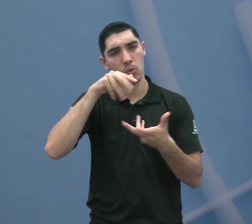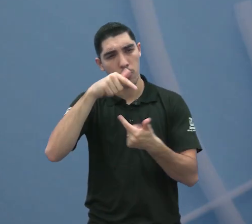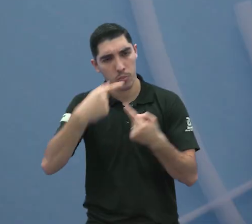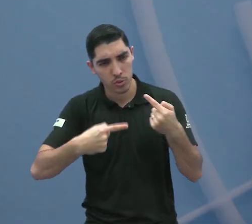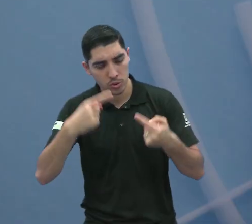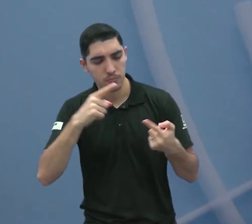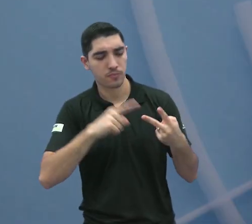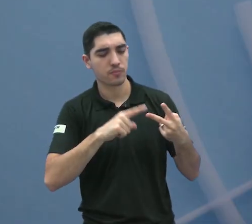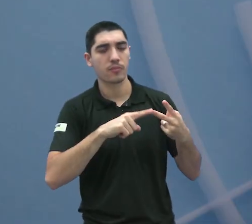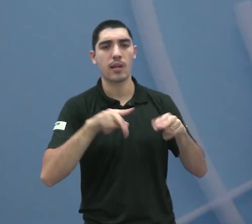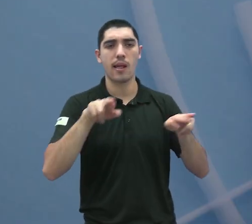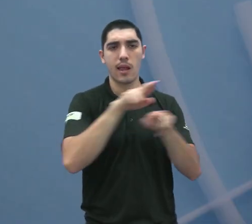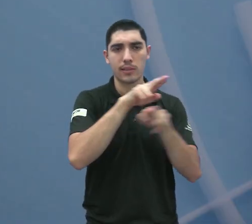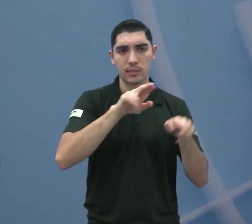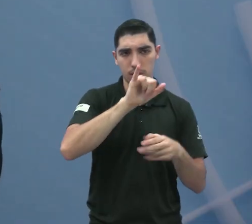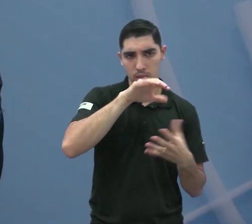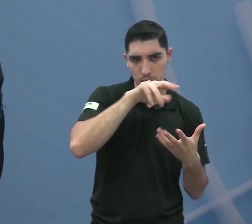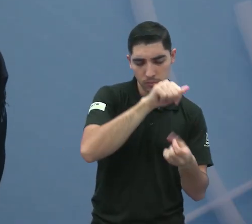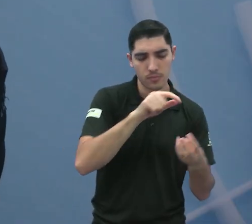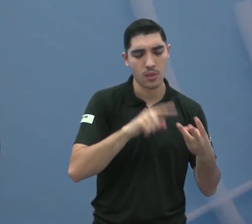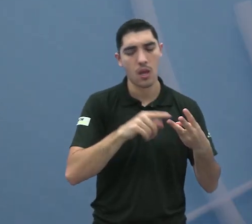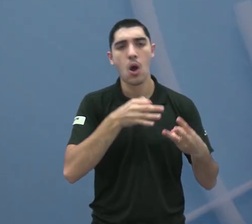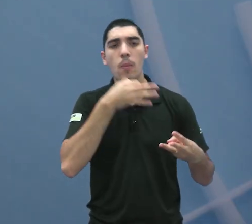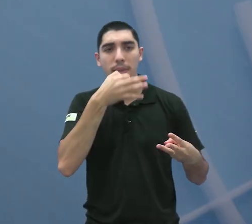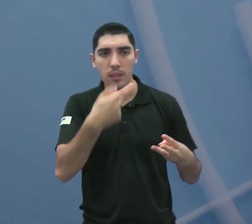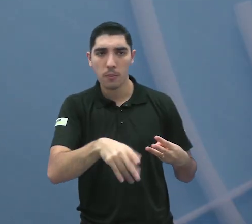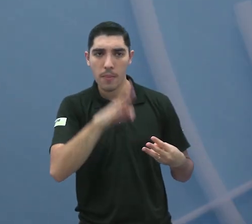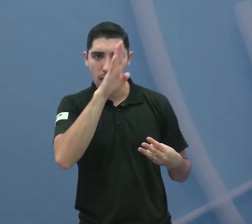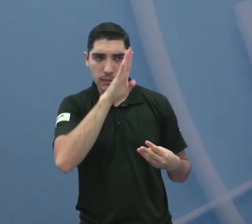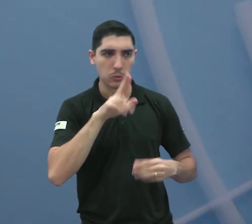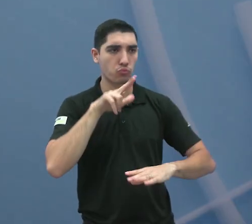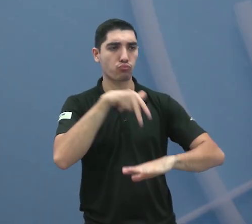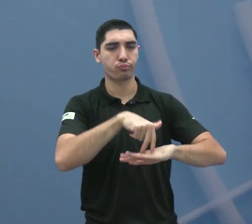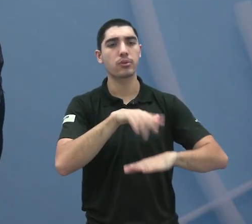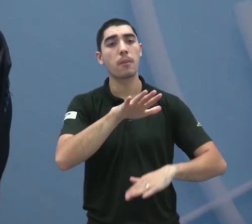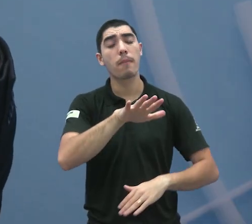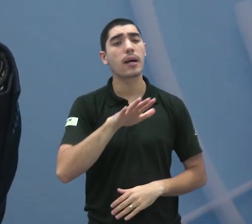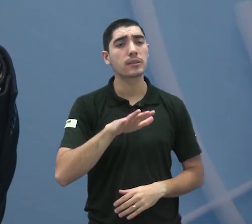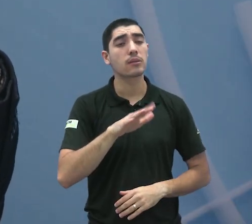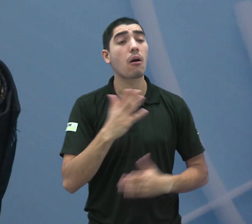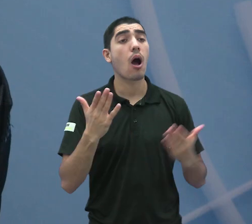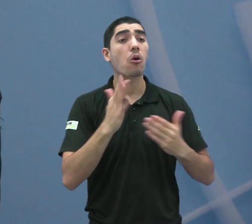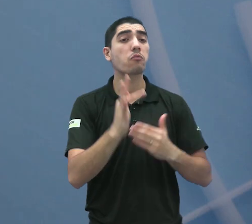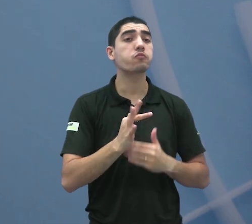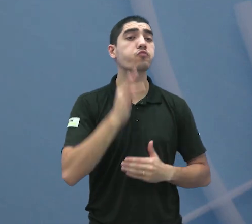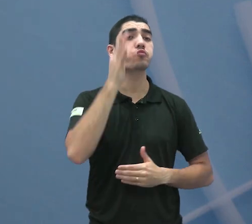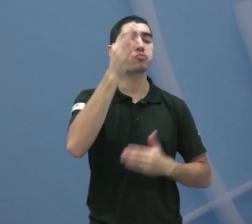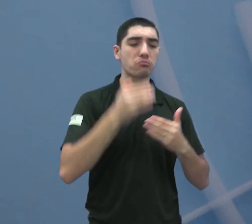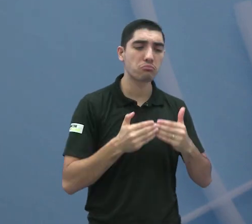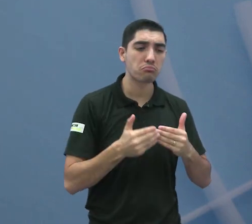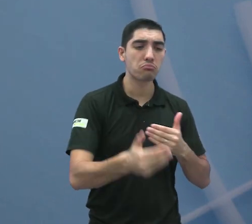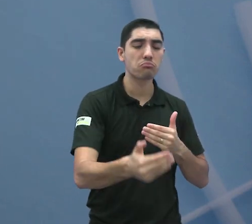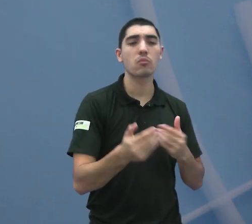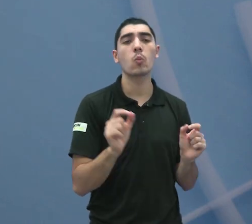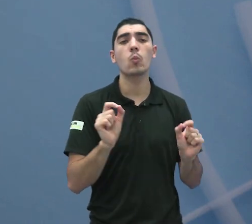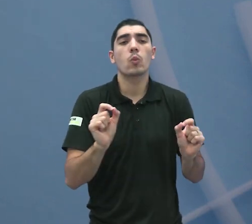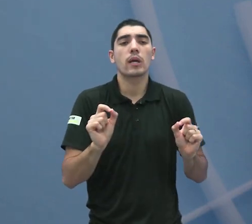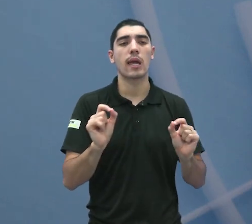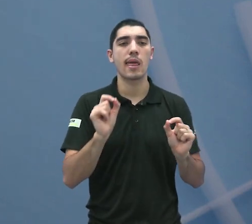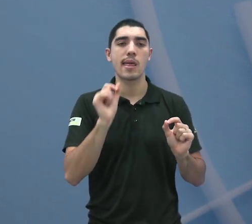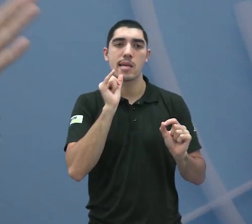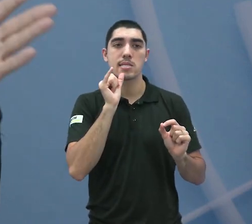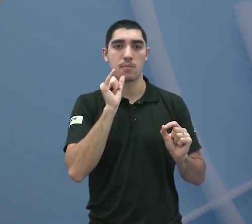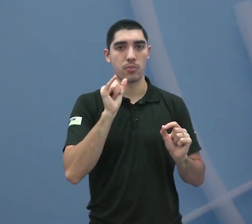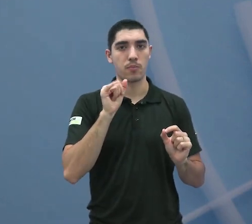relações internacionais, a forma como o Brasil se posiciona, o que a gente pode esperar daqui para frente, pensando nos temas que